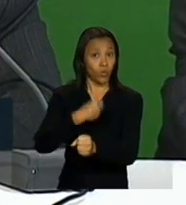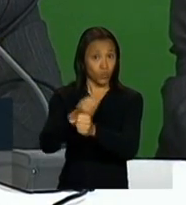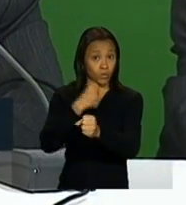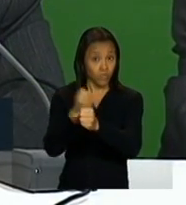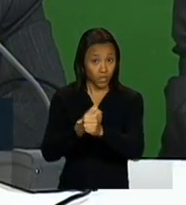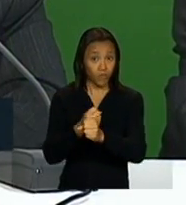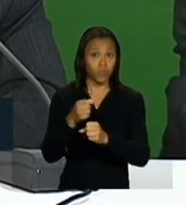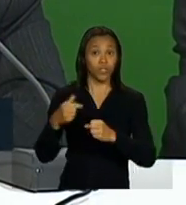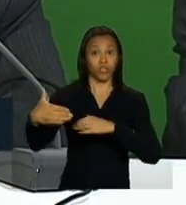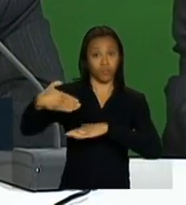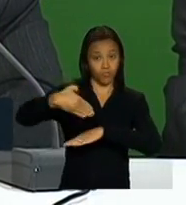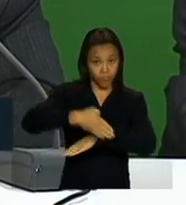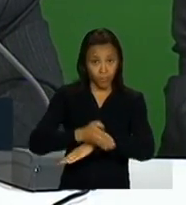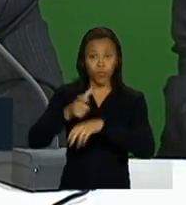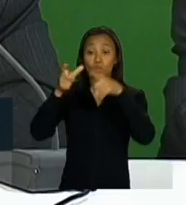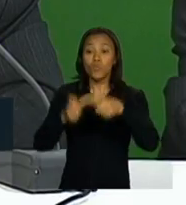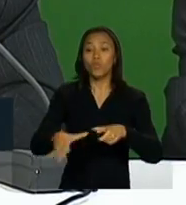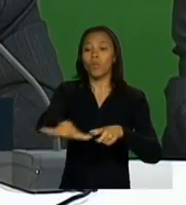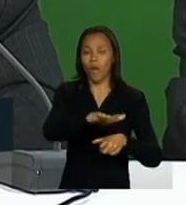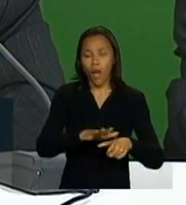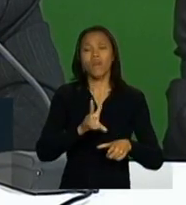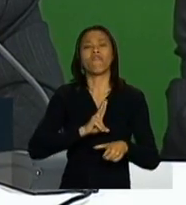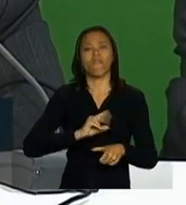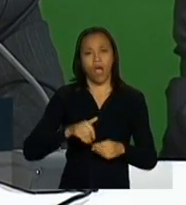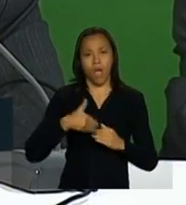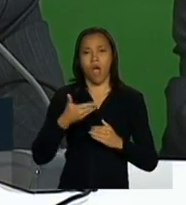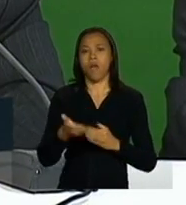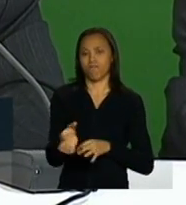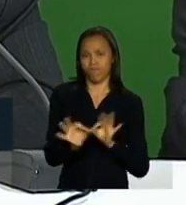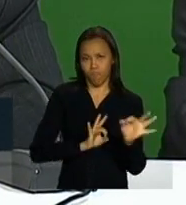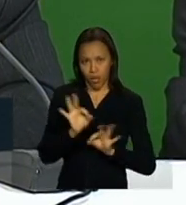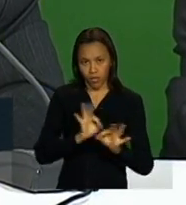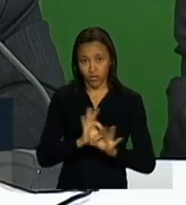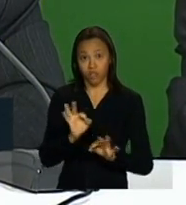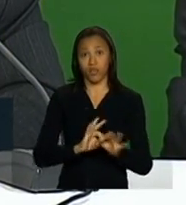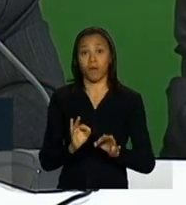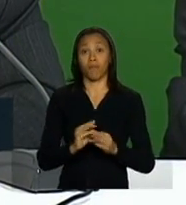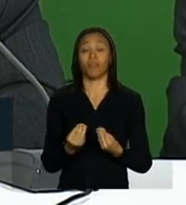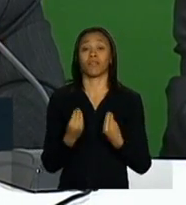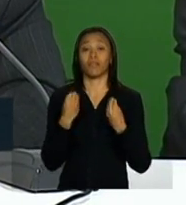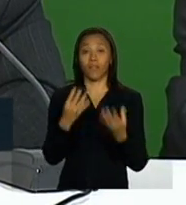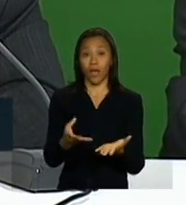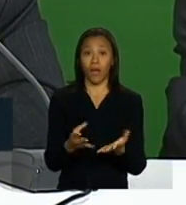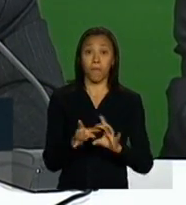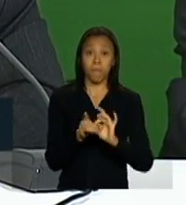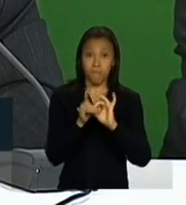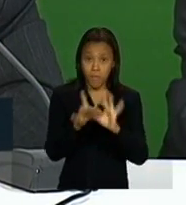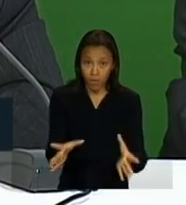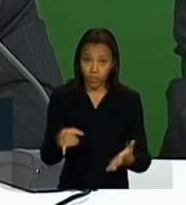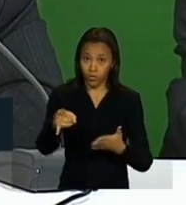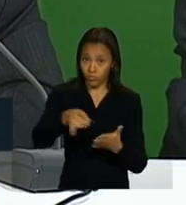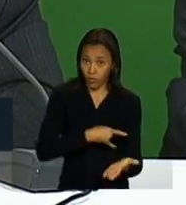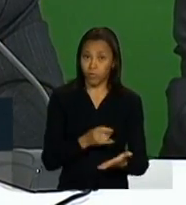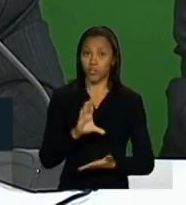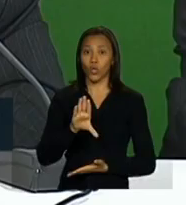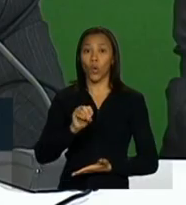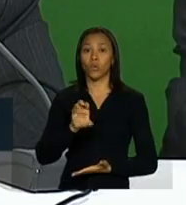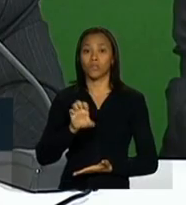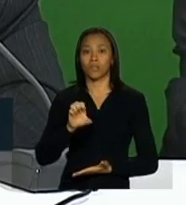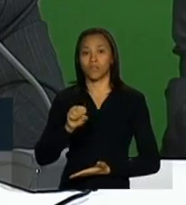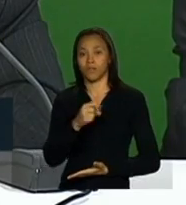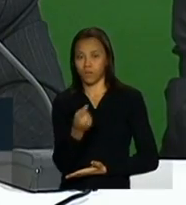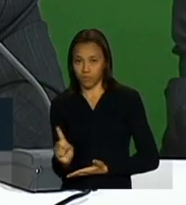área, nós vamos planejar para uma concessão ou um terminal de uso privado.